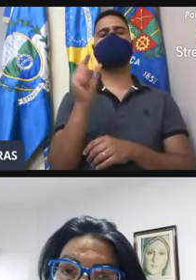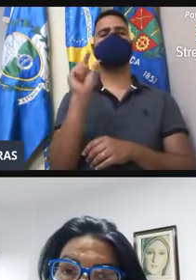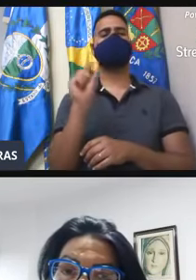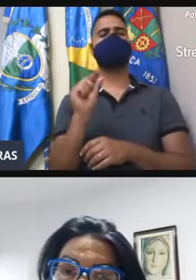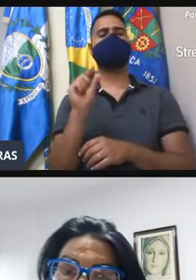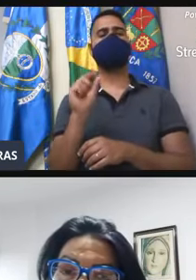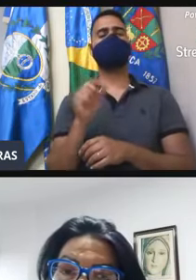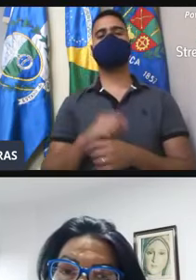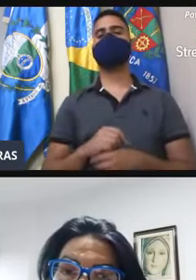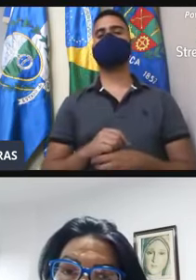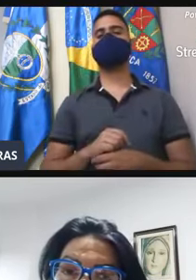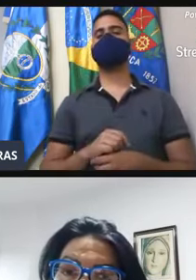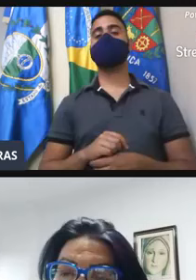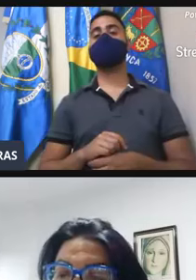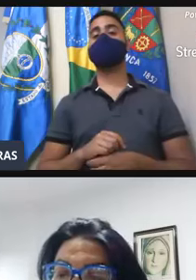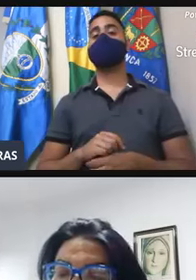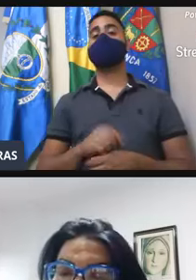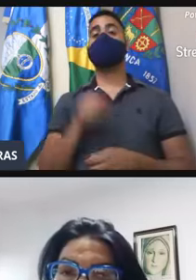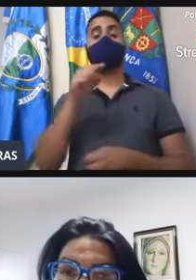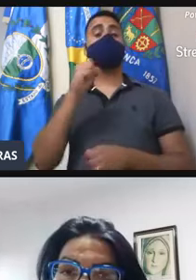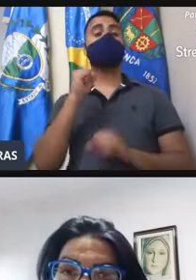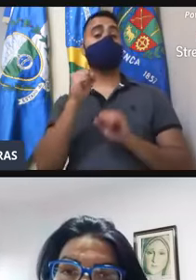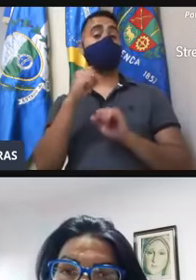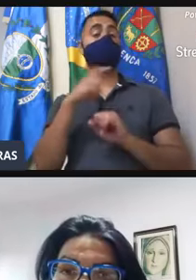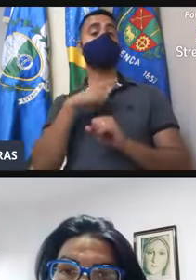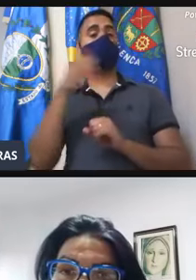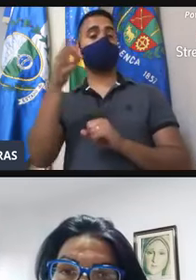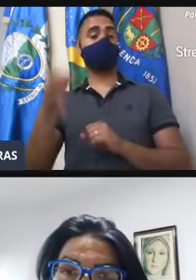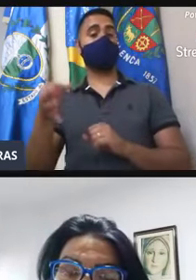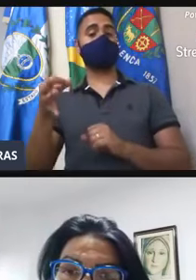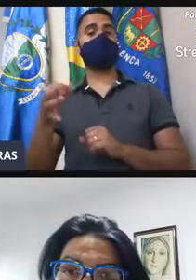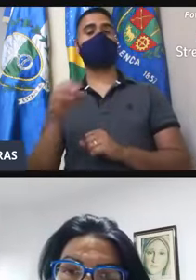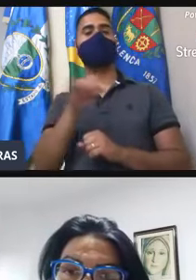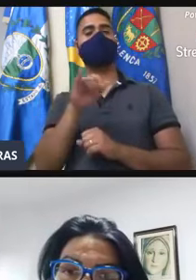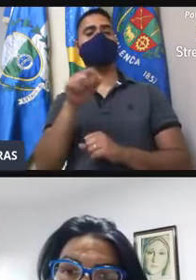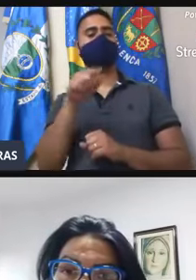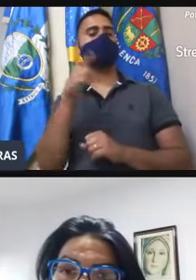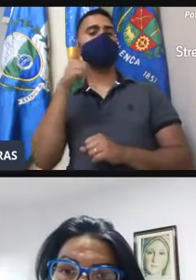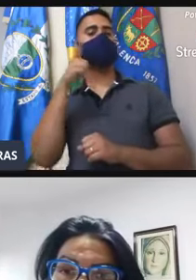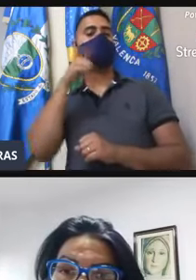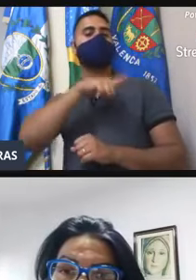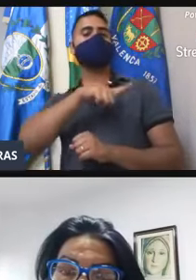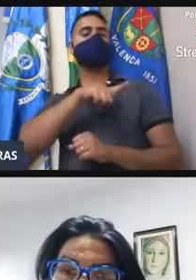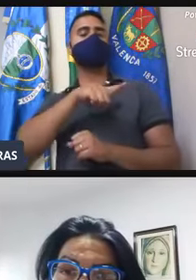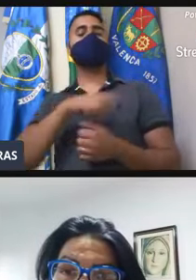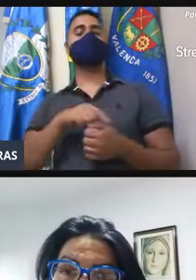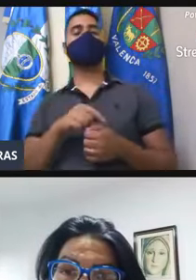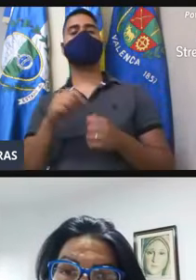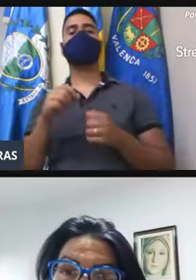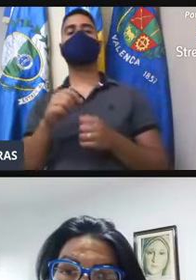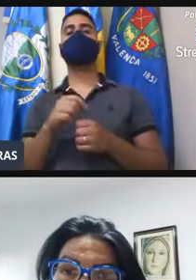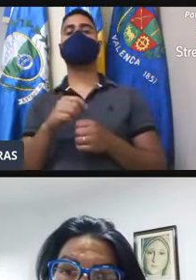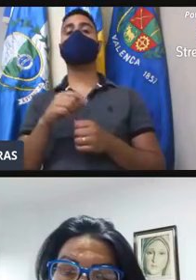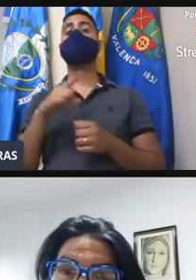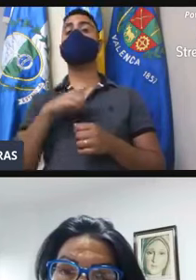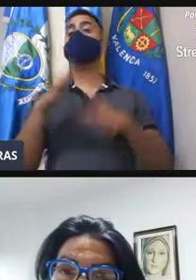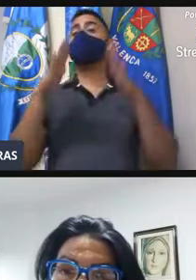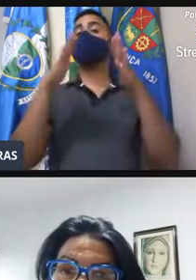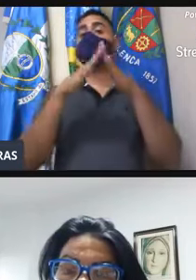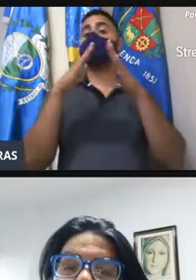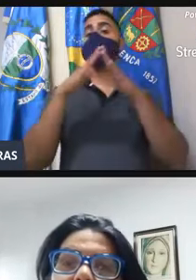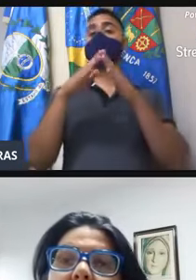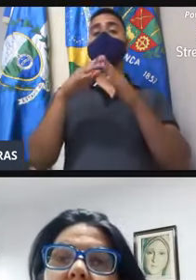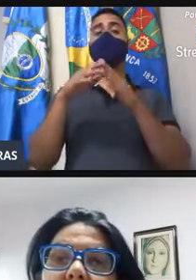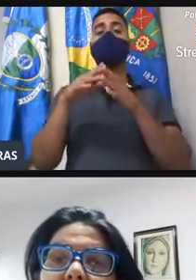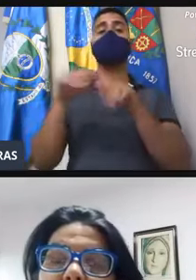grandeza da ação. E a senhora pode ter certeza do que eu estou lhe falando. Se a senhora conseguir concluir uma casa de acolhida às mulheres vítimas